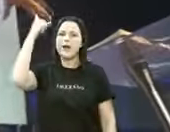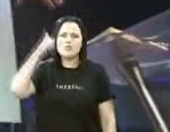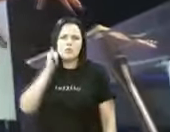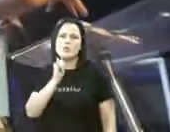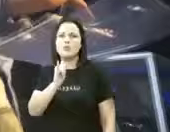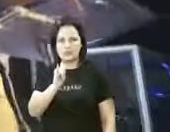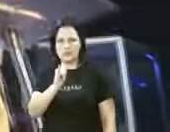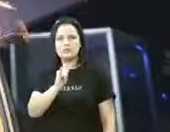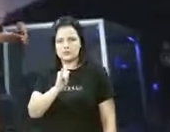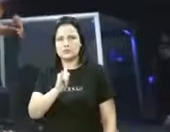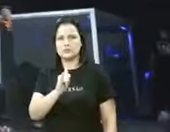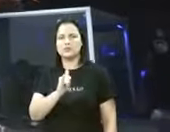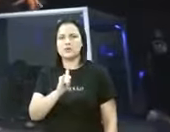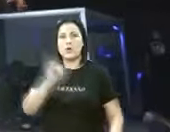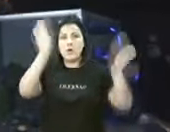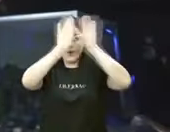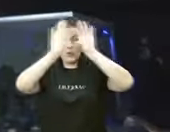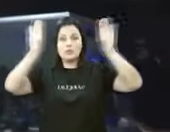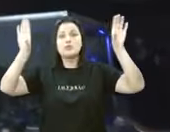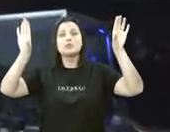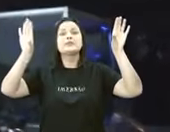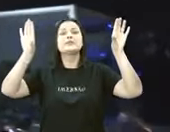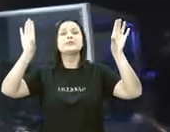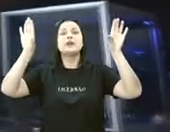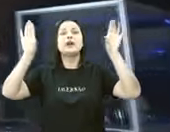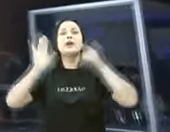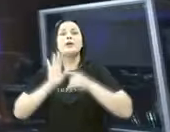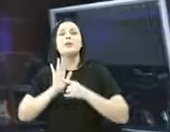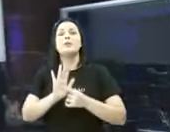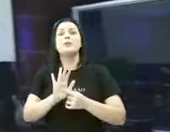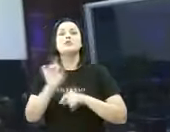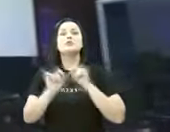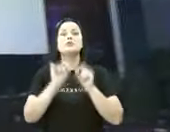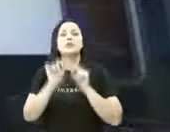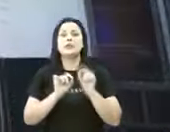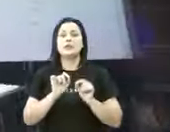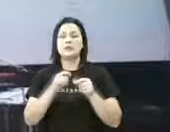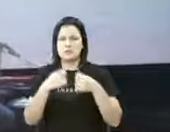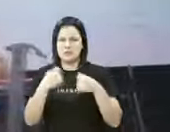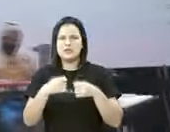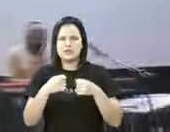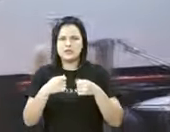está aparecendo ali para que um profeta de verdade nasça.